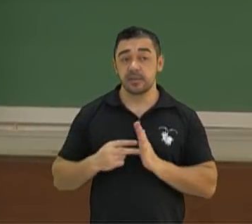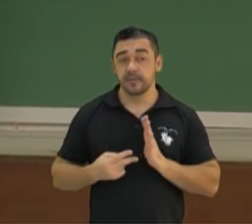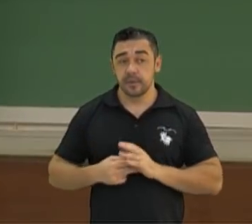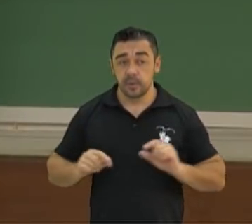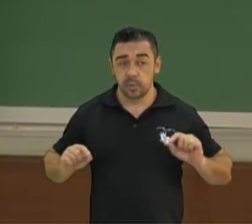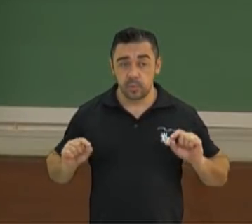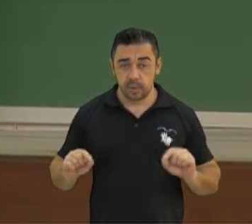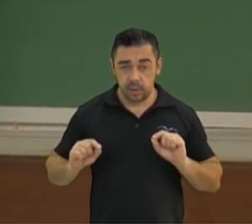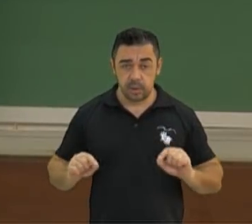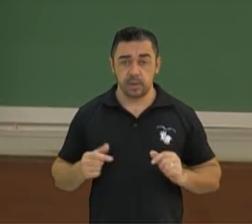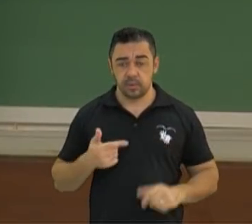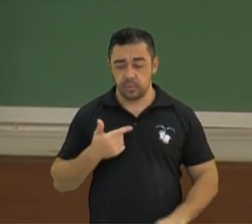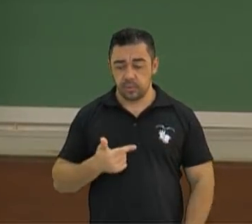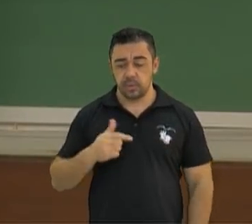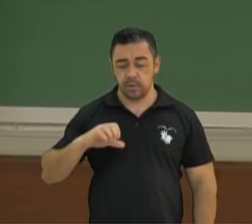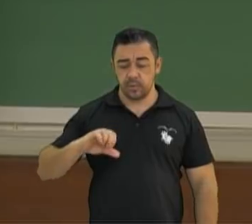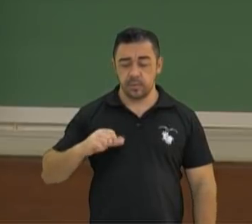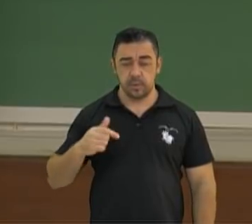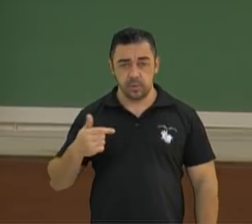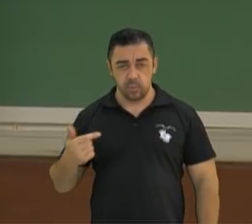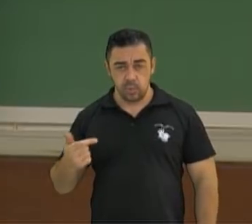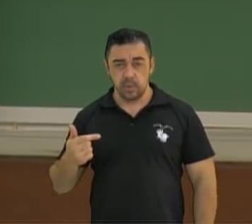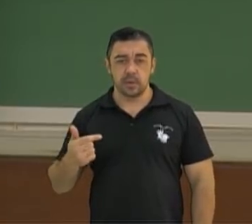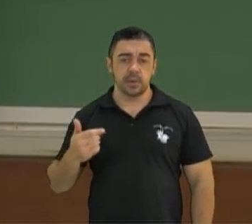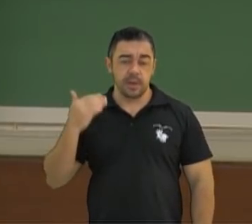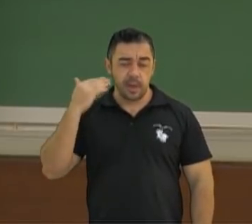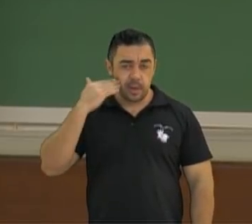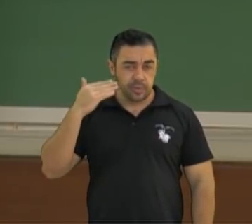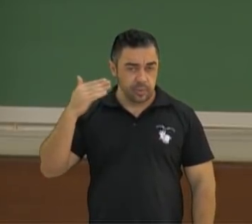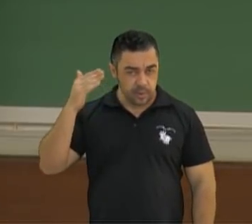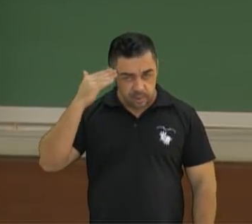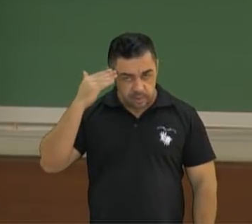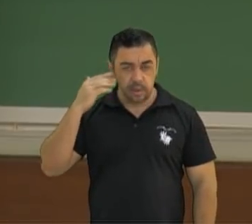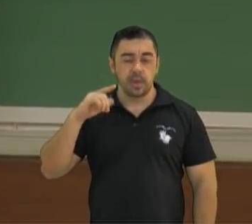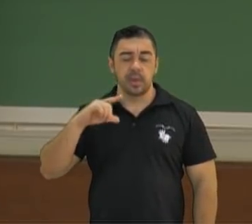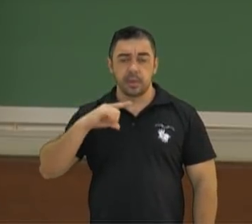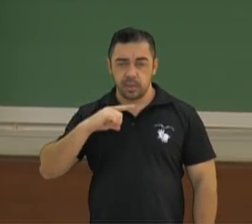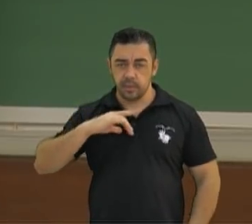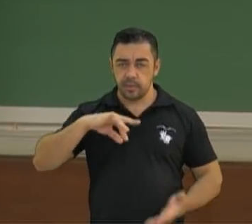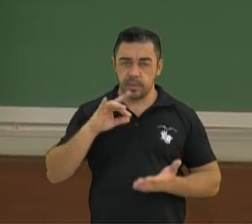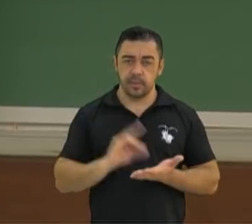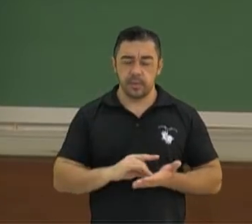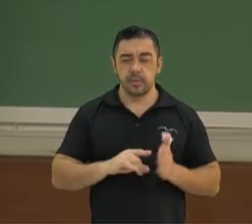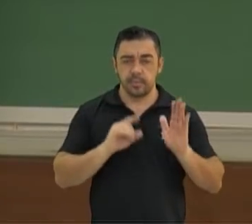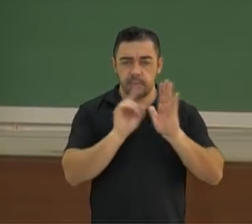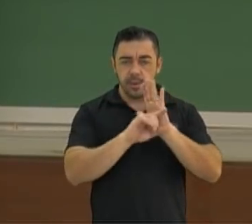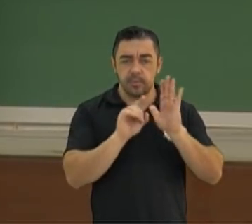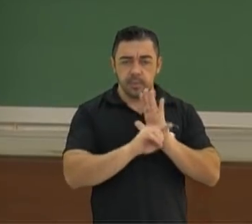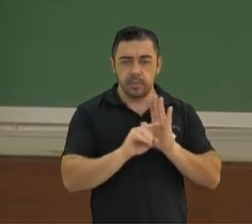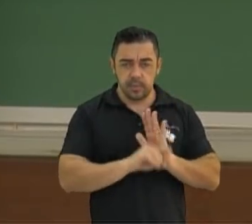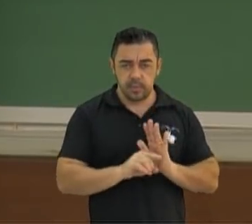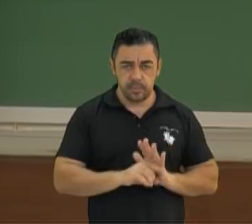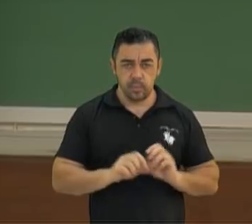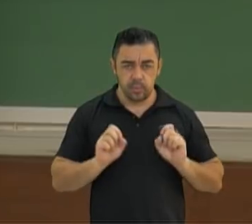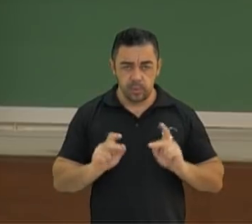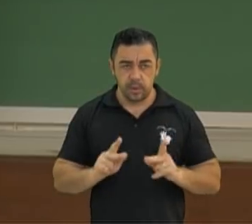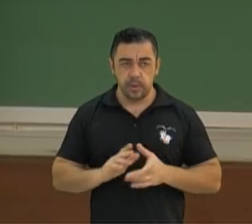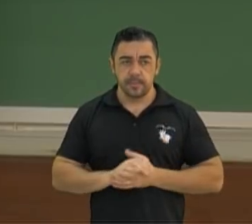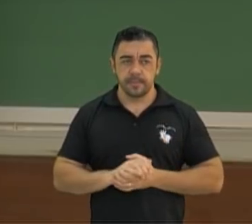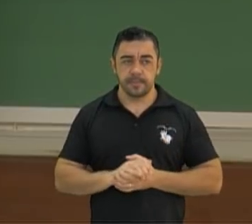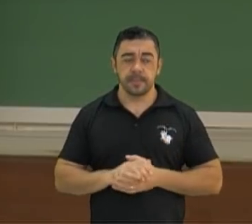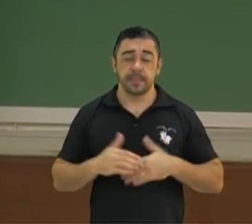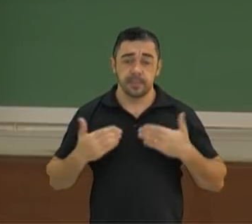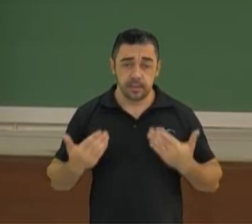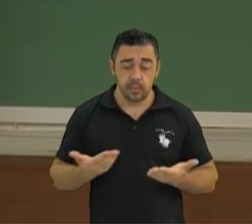que apenas 292 adolescentes foram de fato entrevistados, ok?